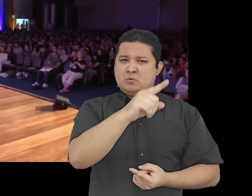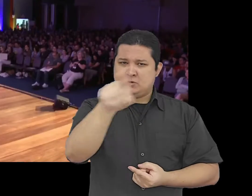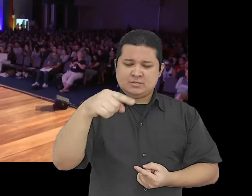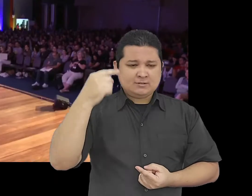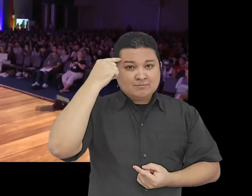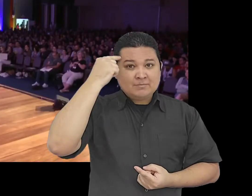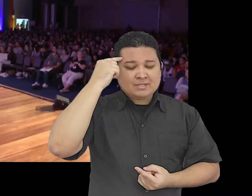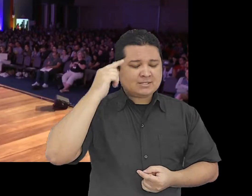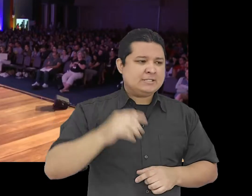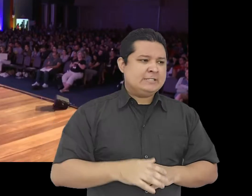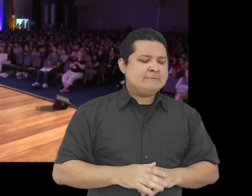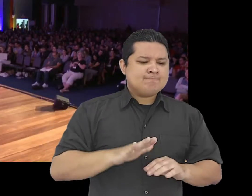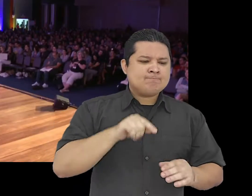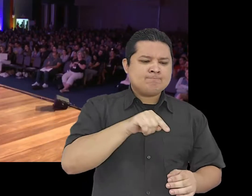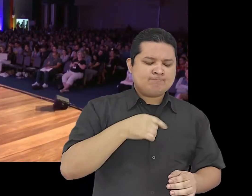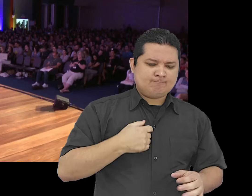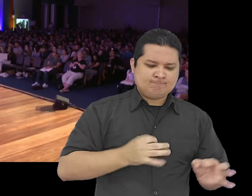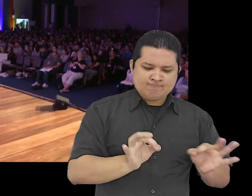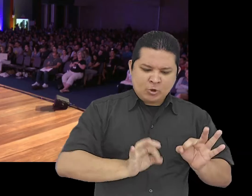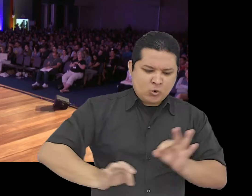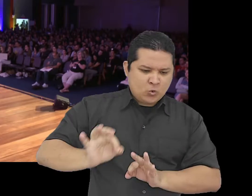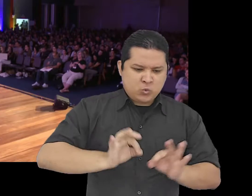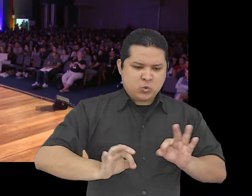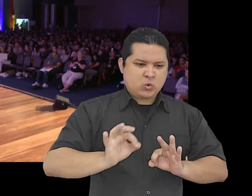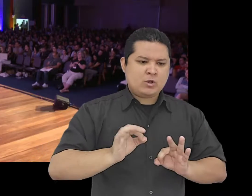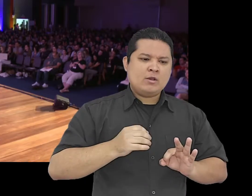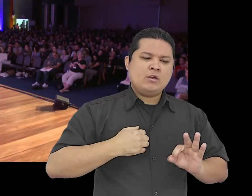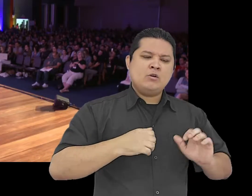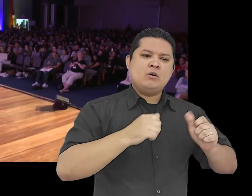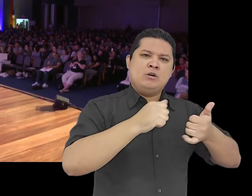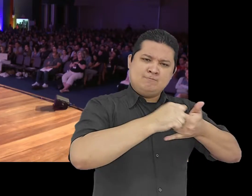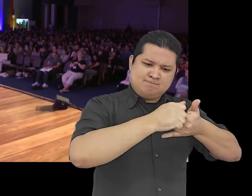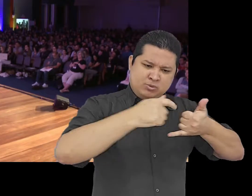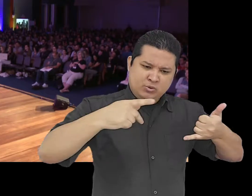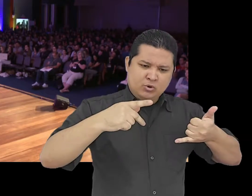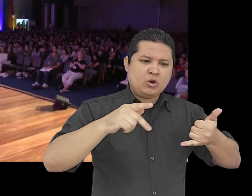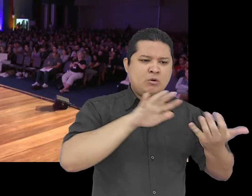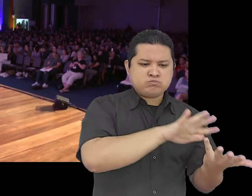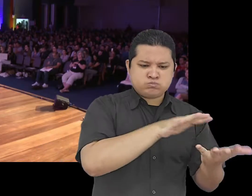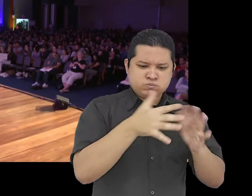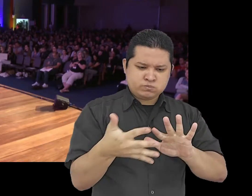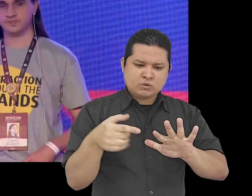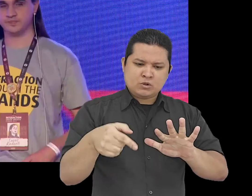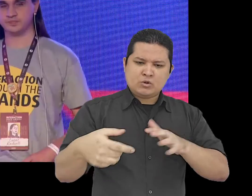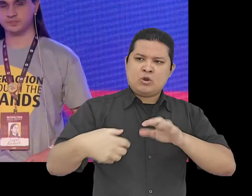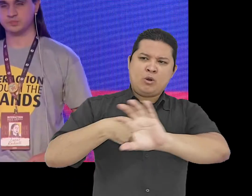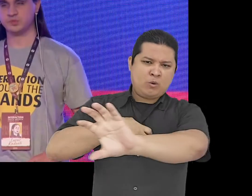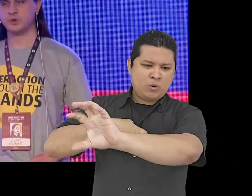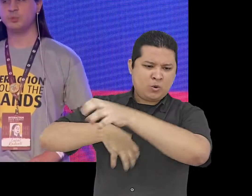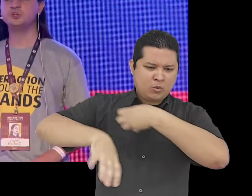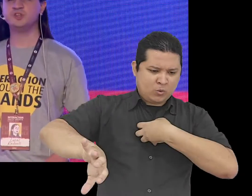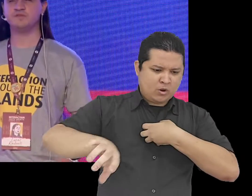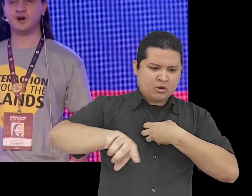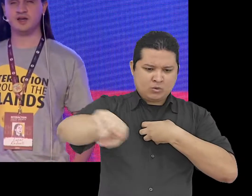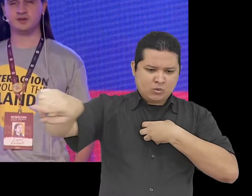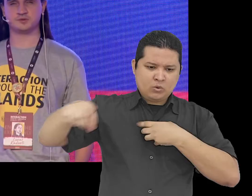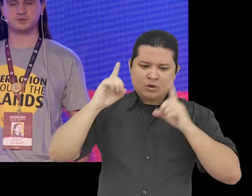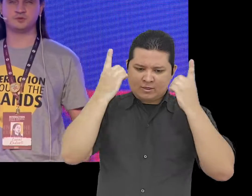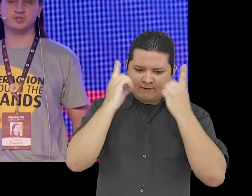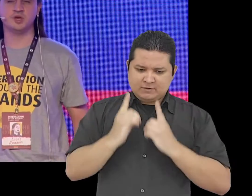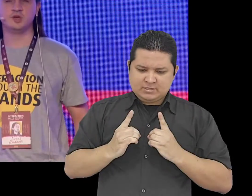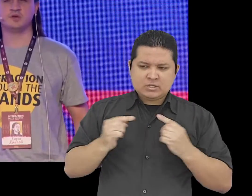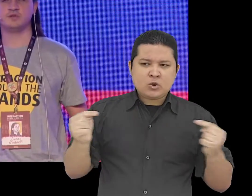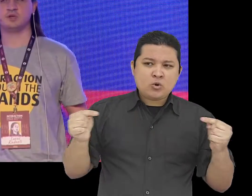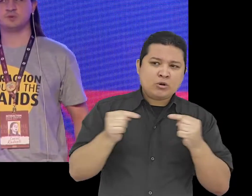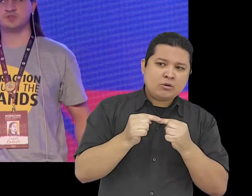quando, para você conseguir pensar assim, mas essa interface, esse aplicativo, funcionaria no contexto de uma pessoa com deficiência? Bom, a gente tem vários